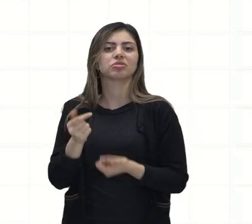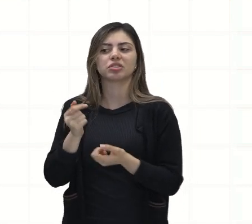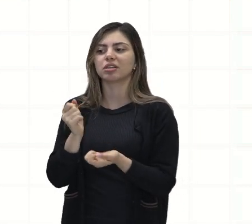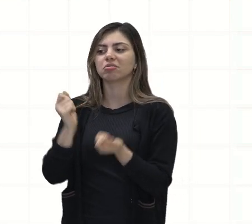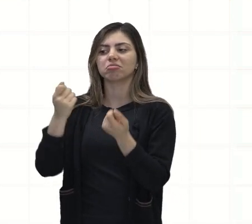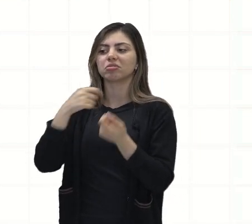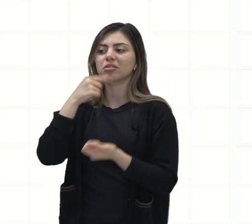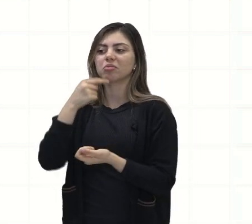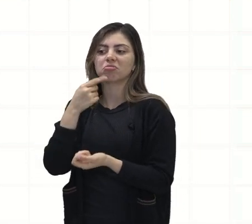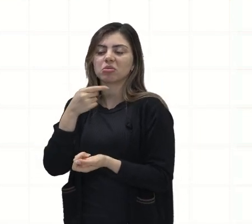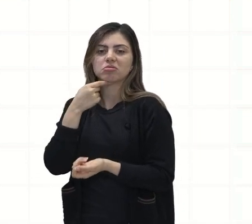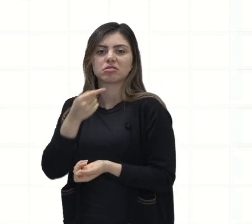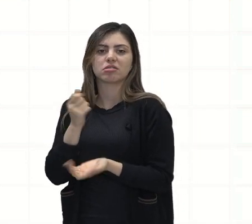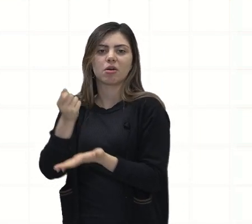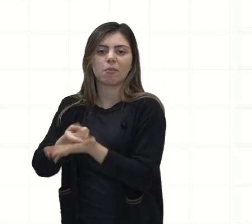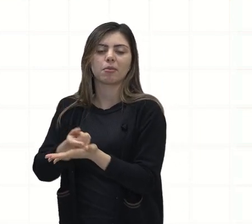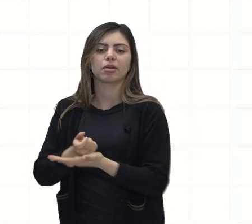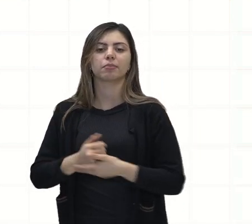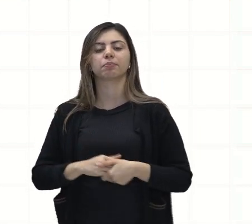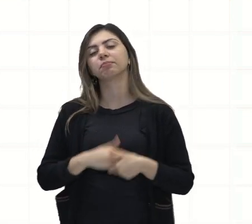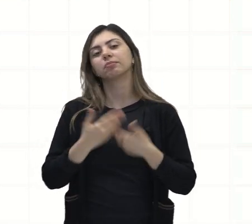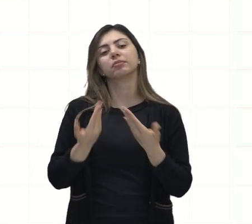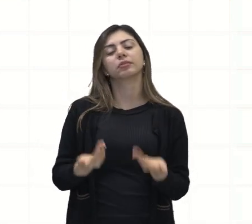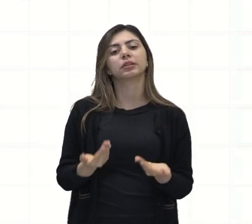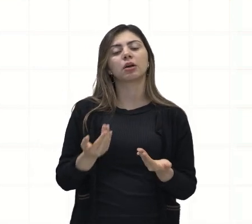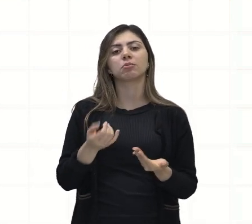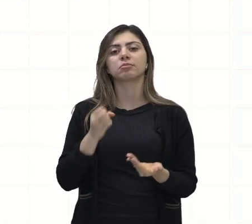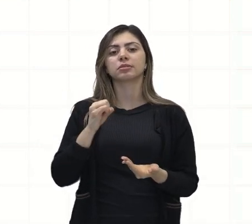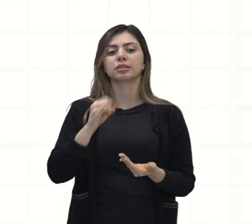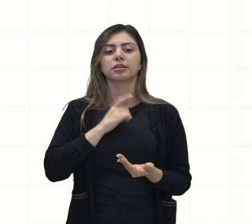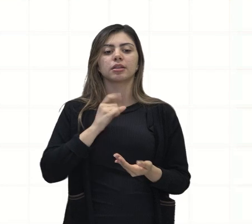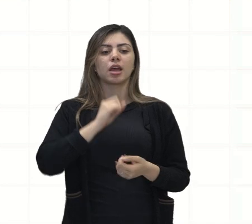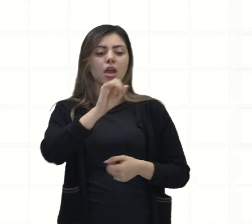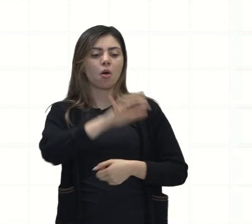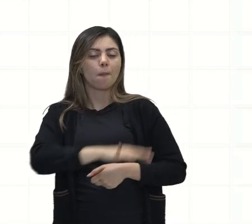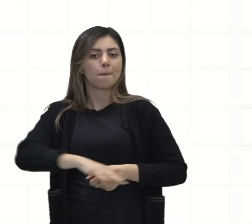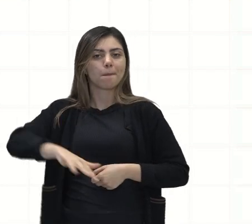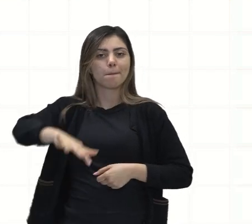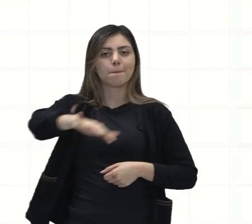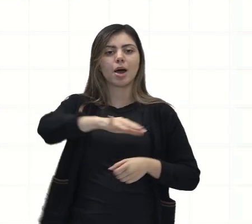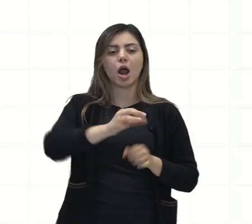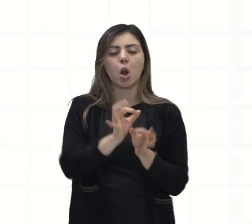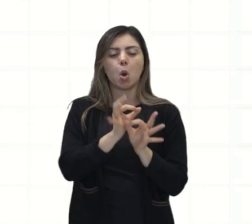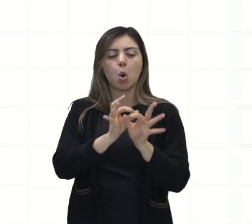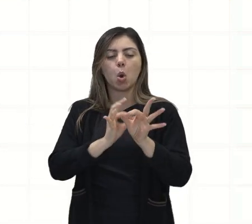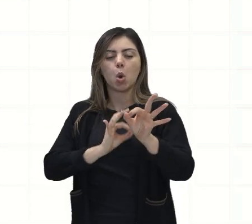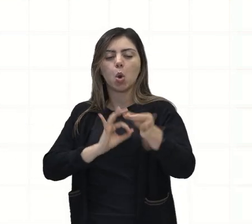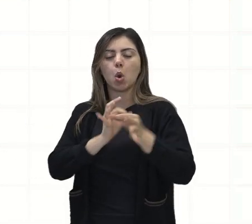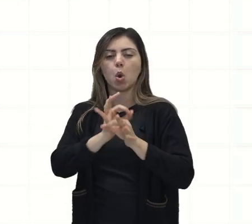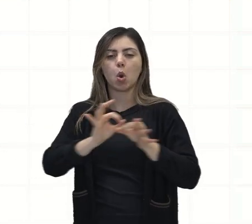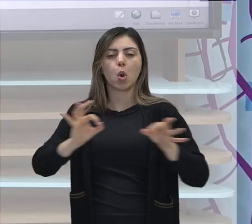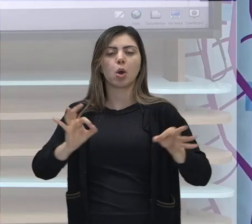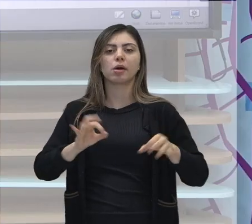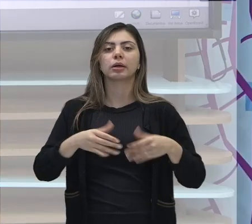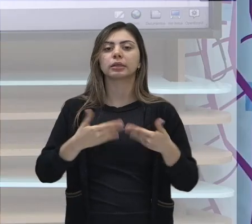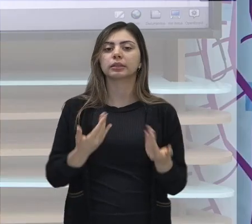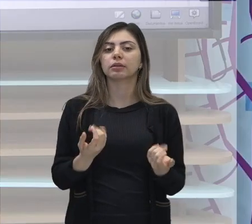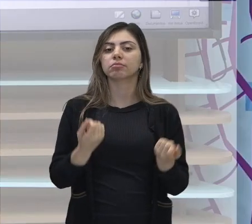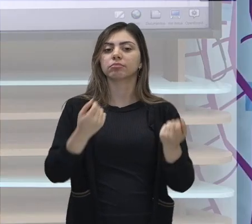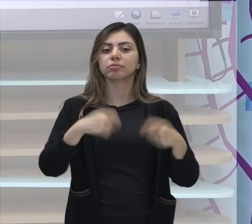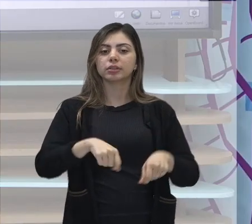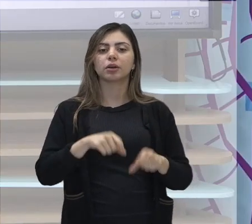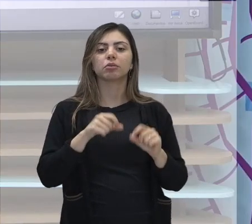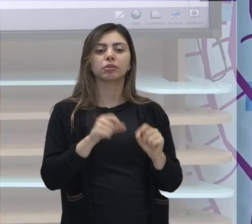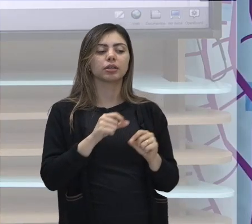você tem um território gigantesco com uma mão de obra, né,